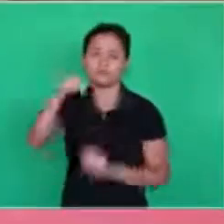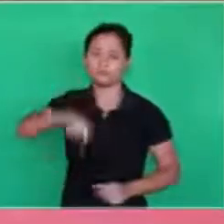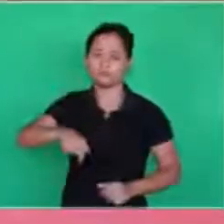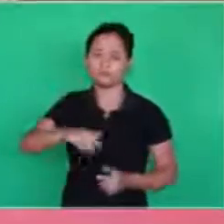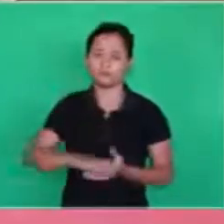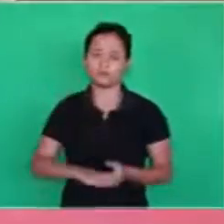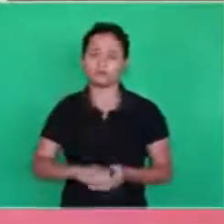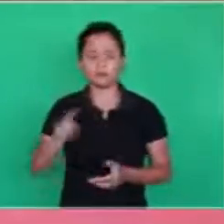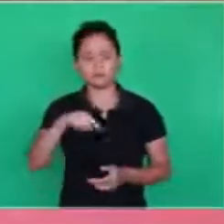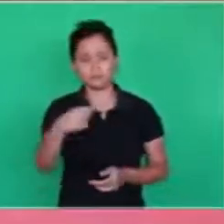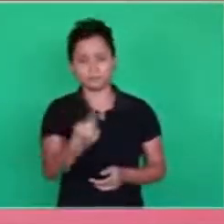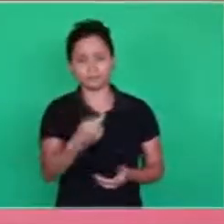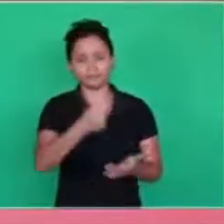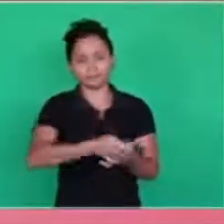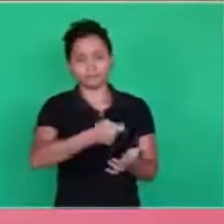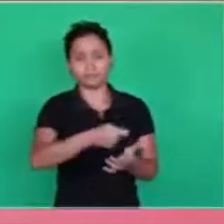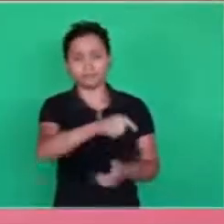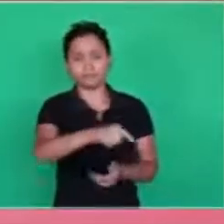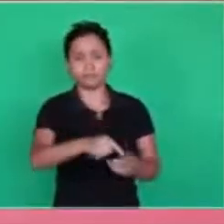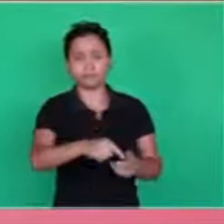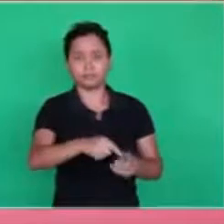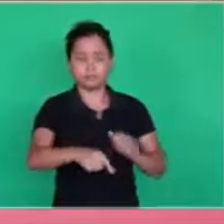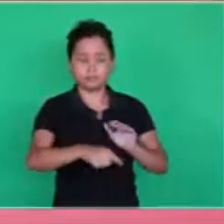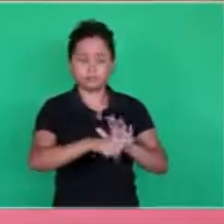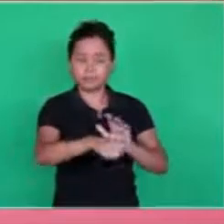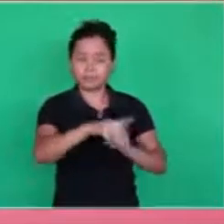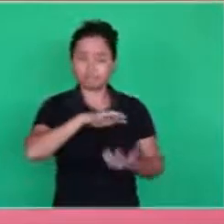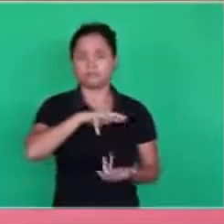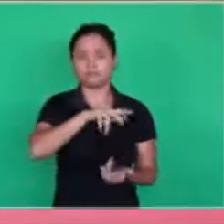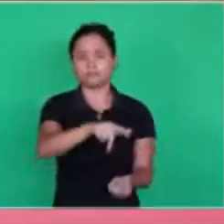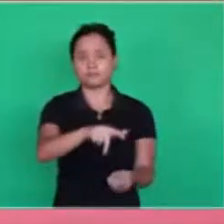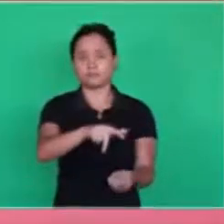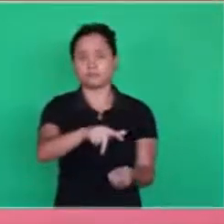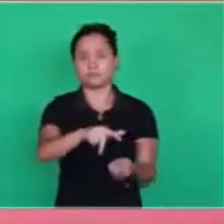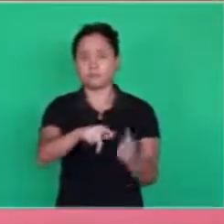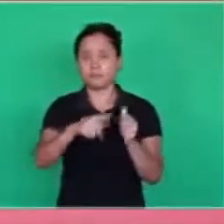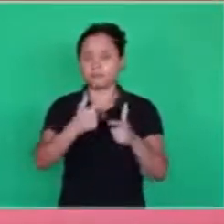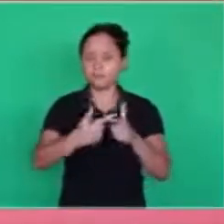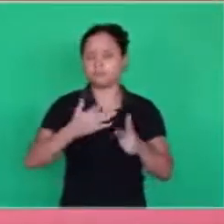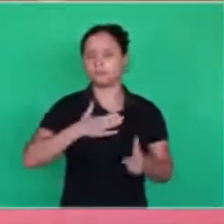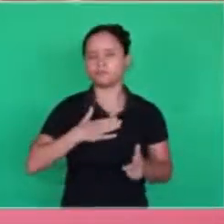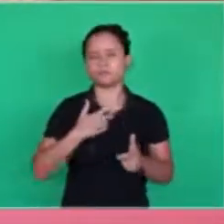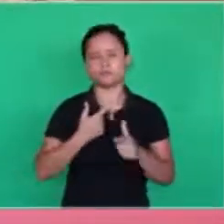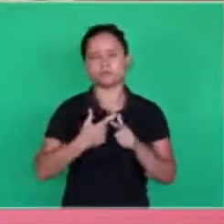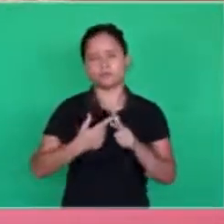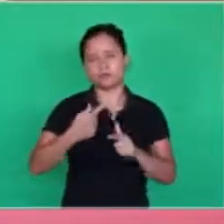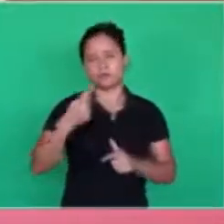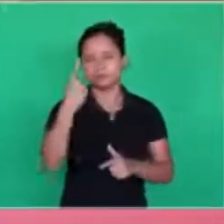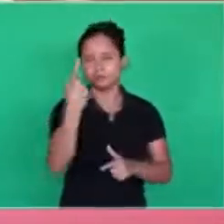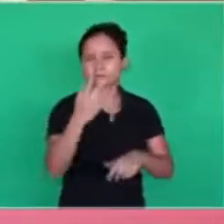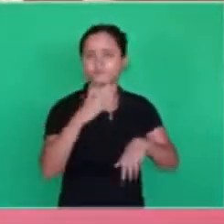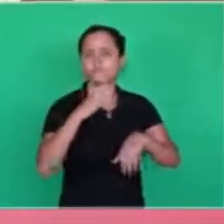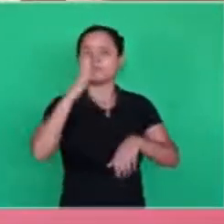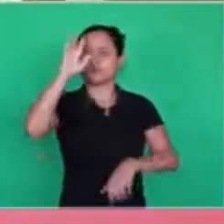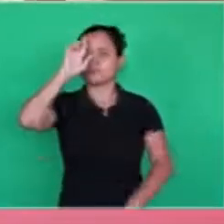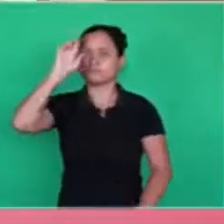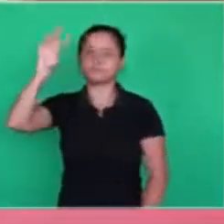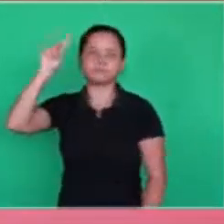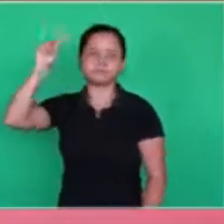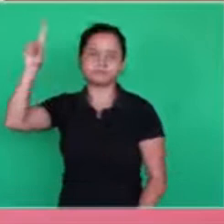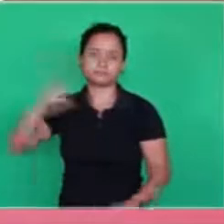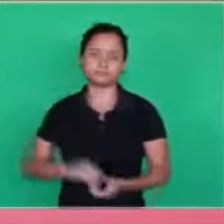meu, é da economia de Deus. Então, nós temos hoje uma responsabilidade de deixar as coisas todas prontas. São